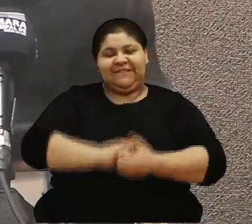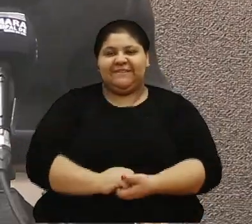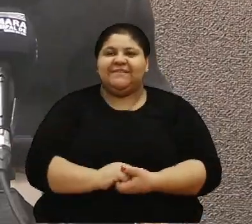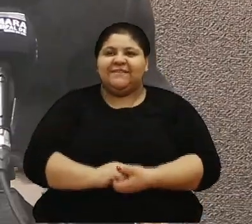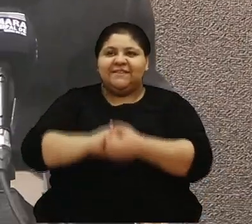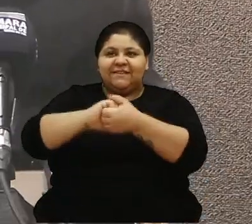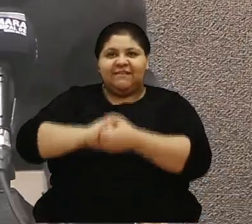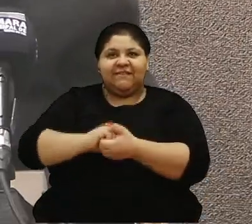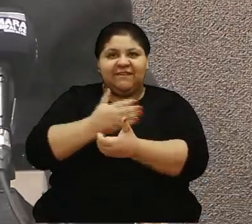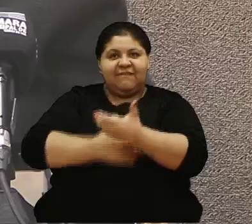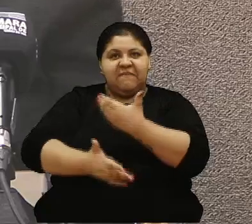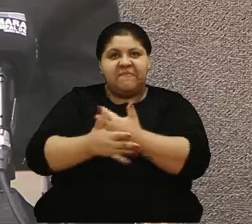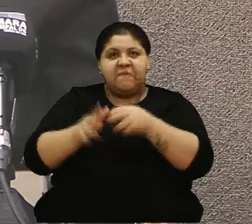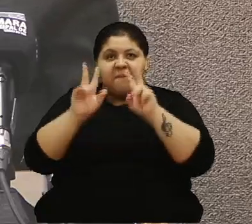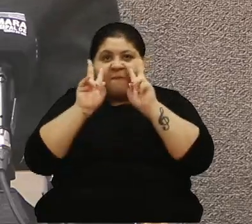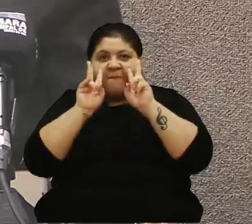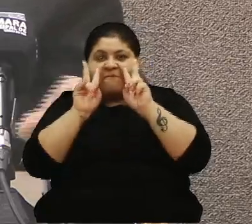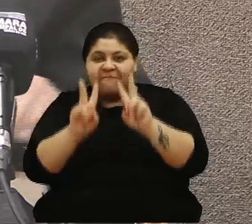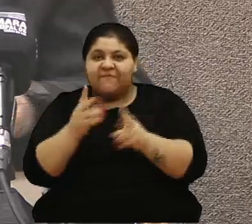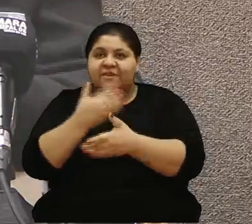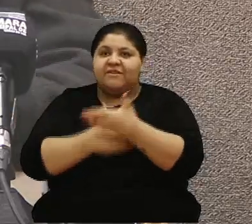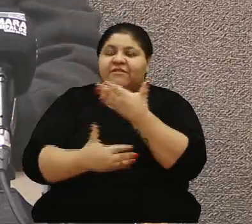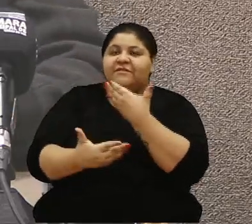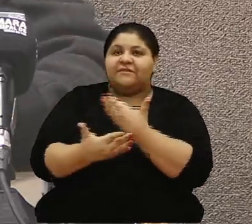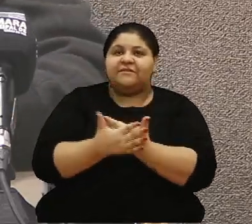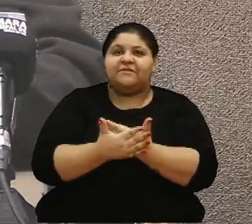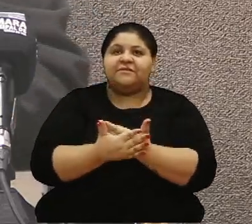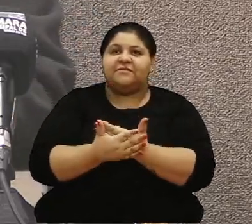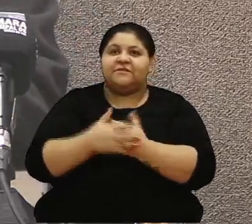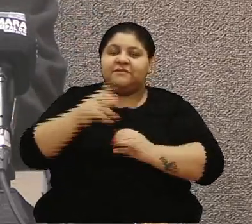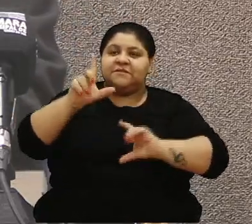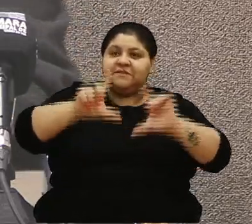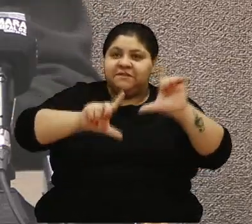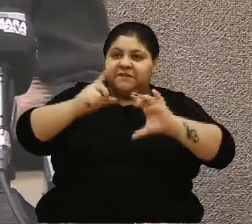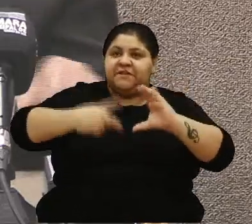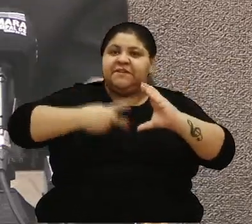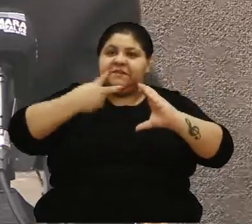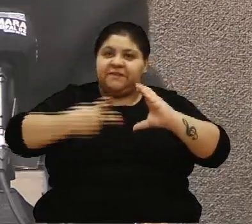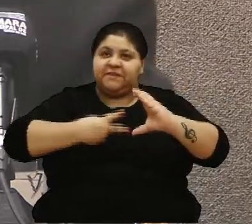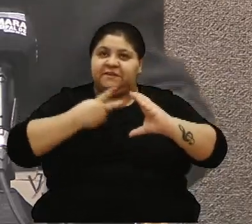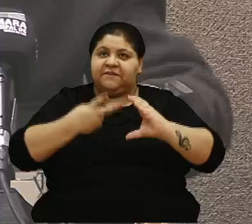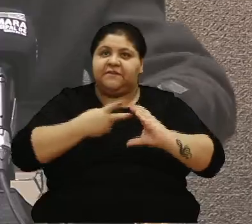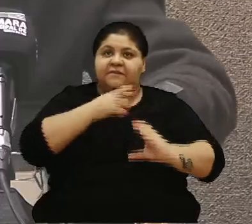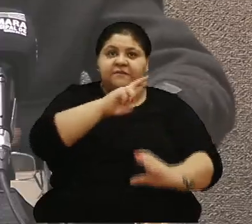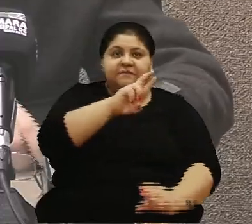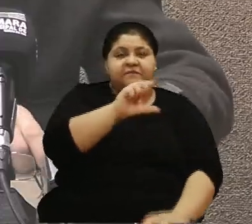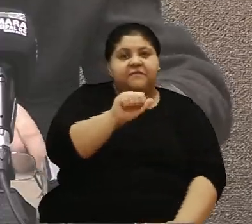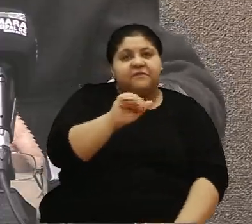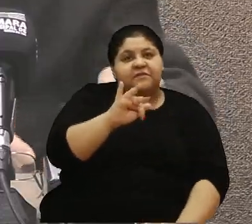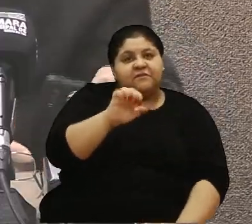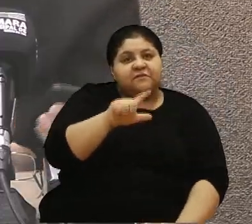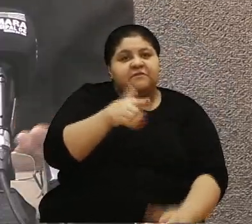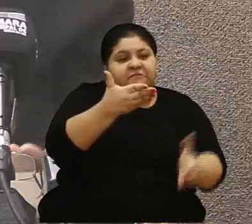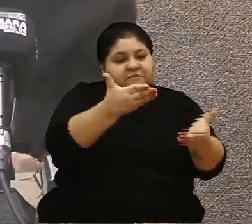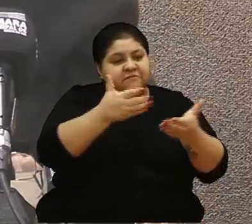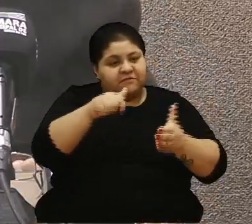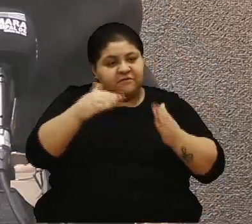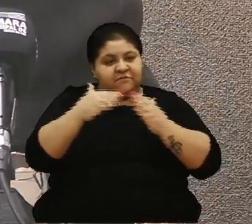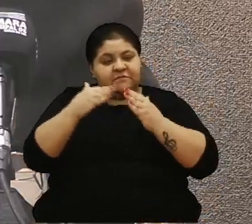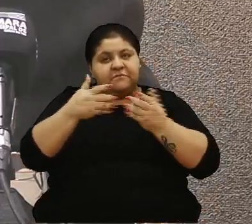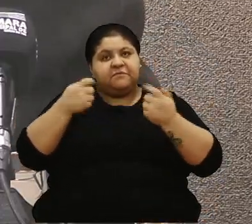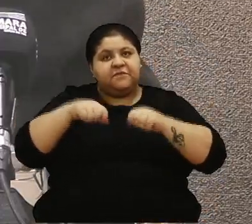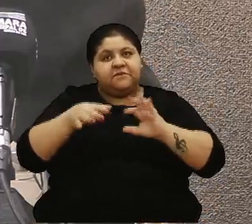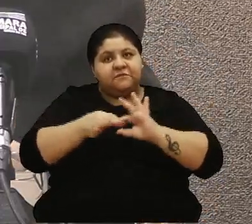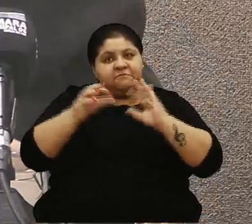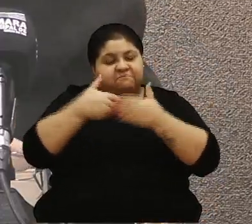Saudar a todos que nos assistem, pela TV Câmara. Rafael, seja bem-vindo nessa casa, o que precisar de nós estamos